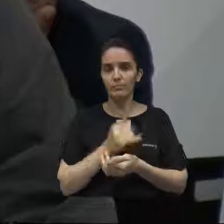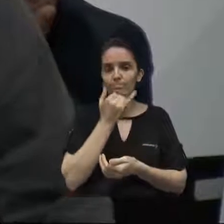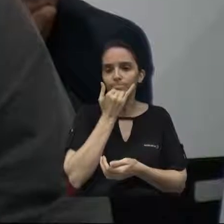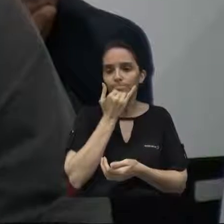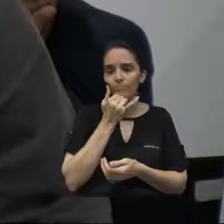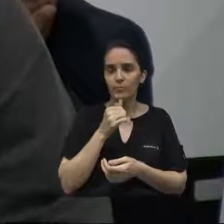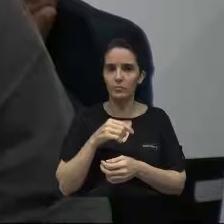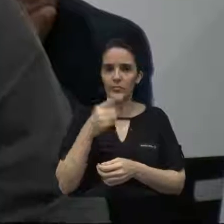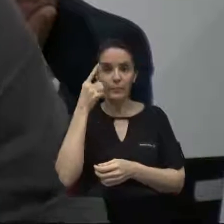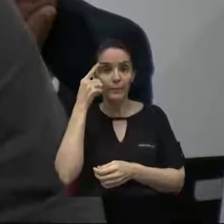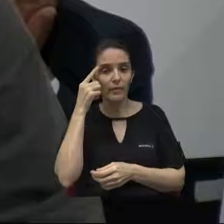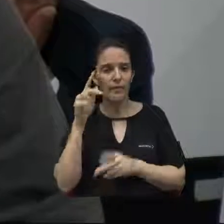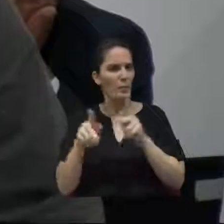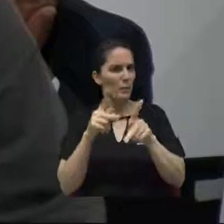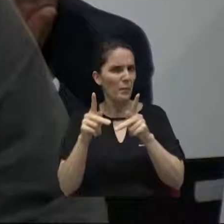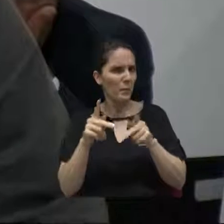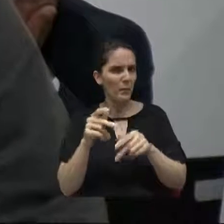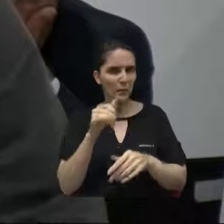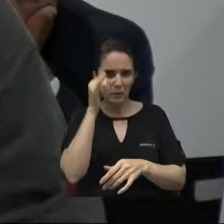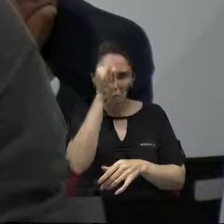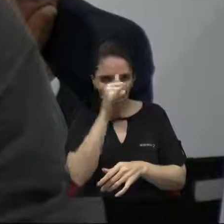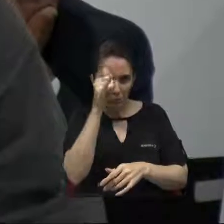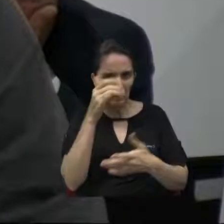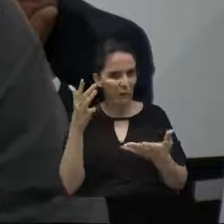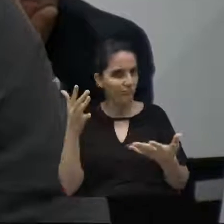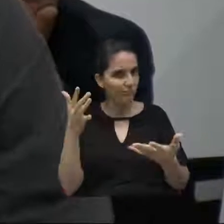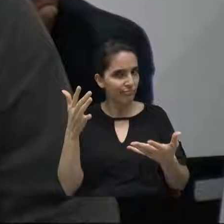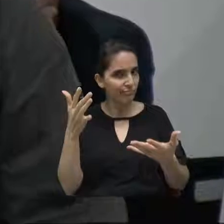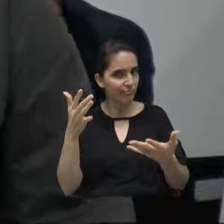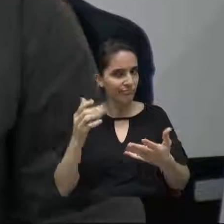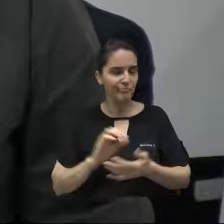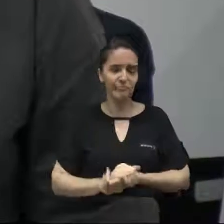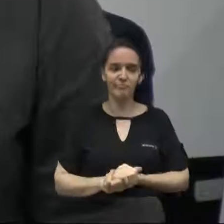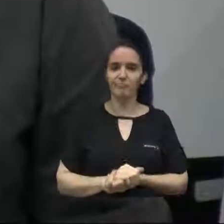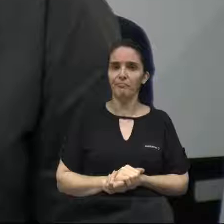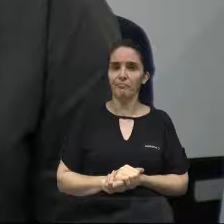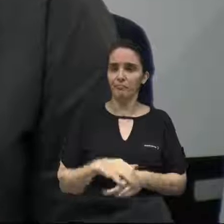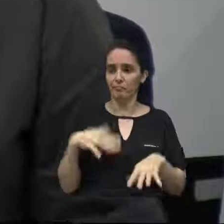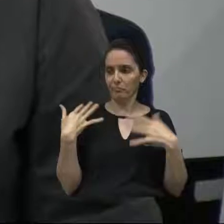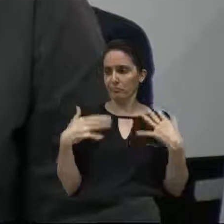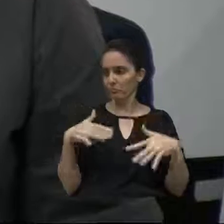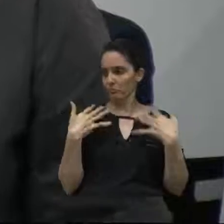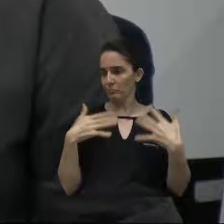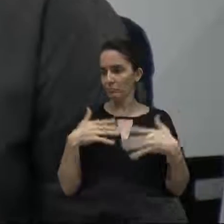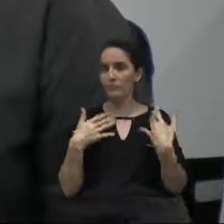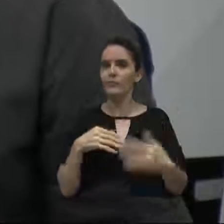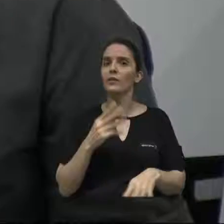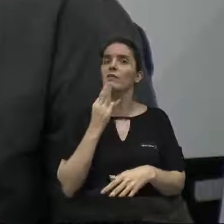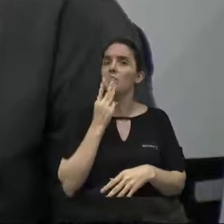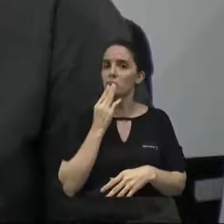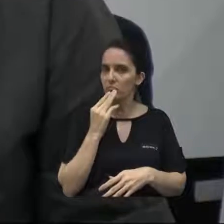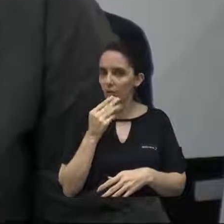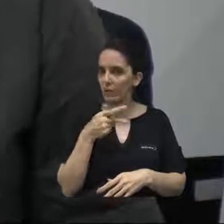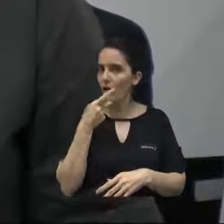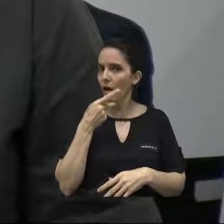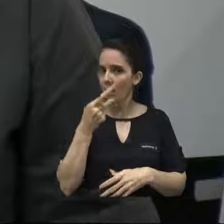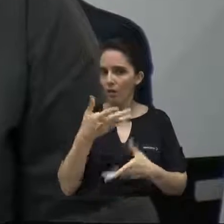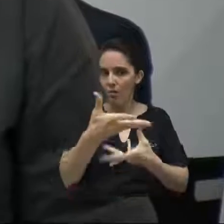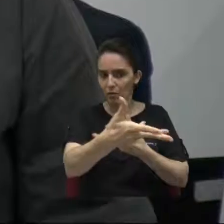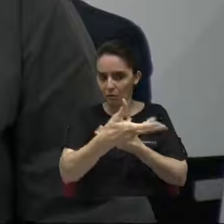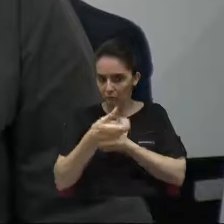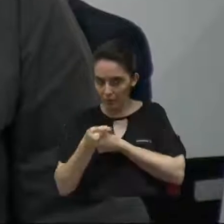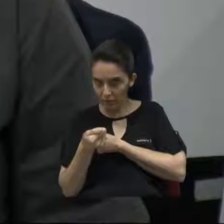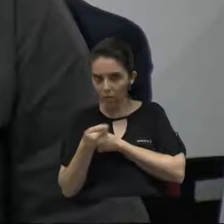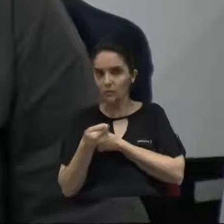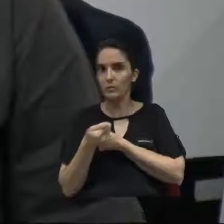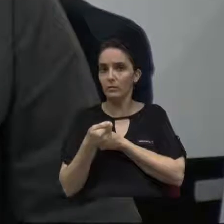boba. Então, parabéns pela sua postura. Eu acho até interessante, como o Vaguinho disse, chamar o Complan para as próximas reuniões aqui,